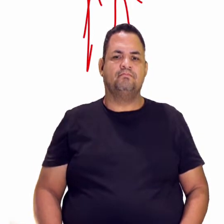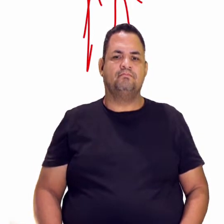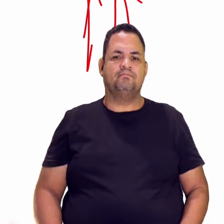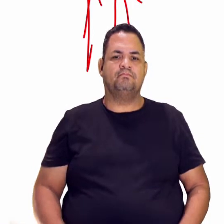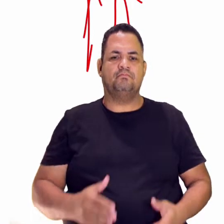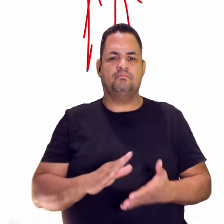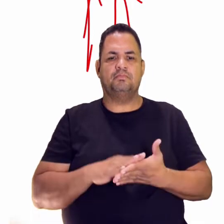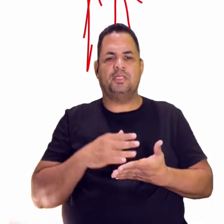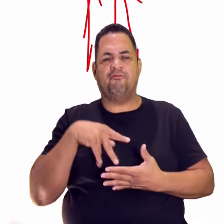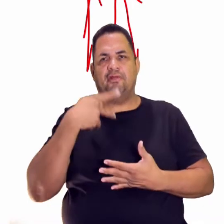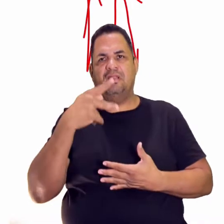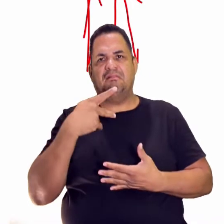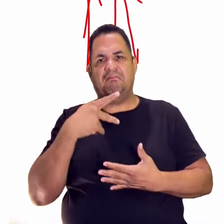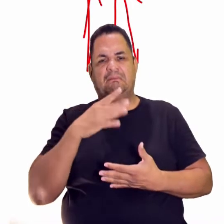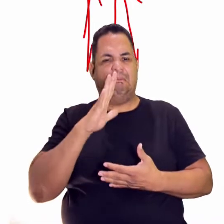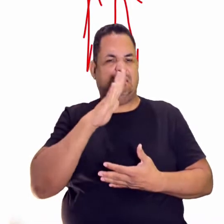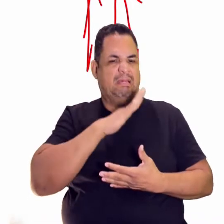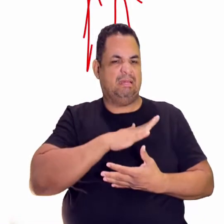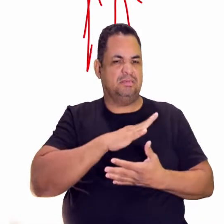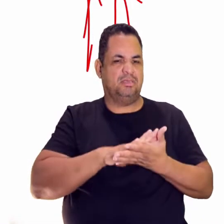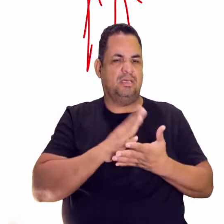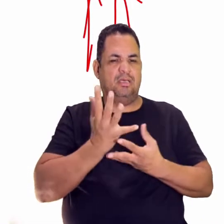deturpando sua arte, que estão